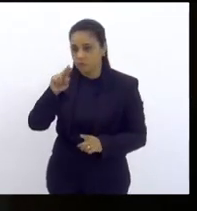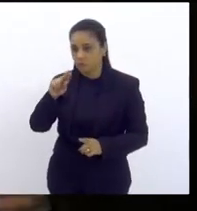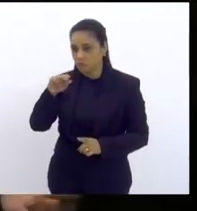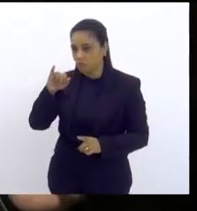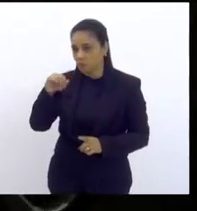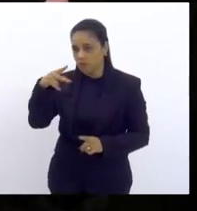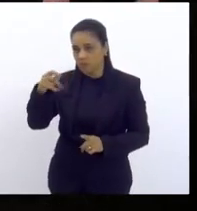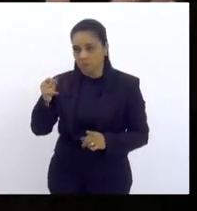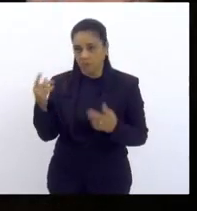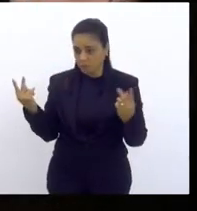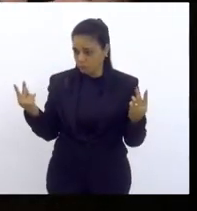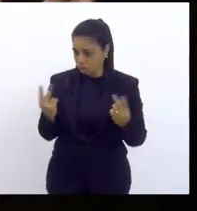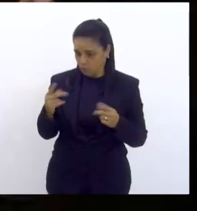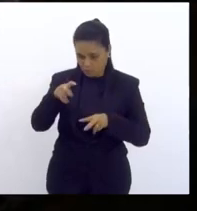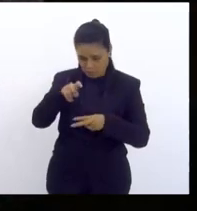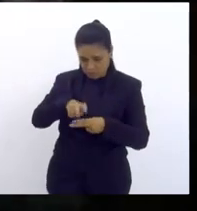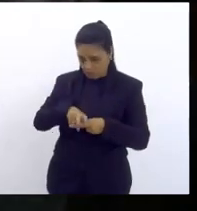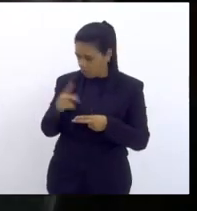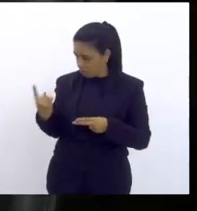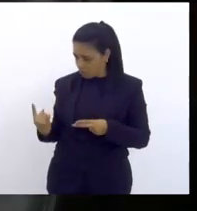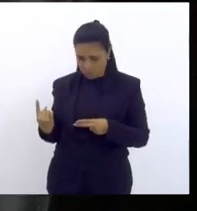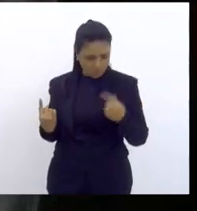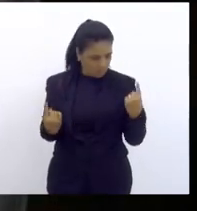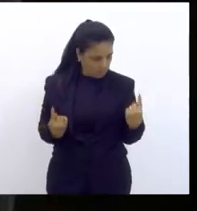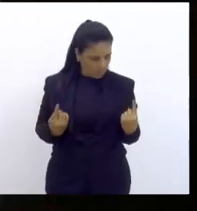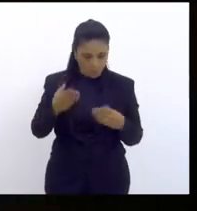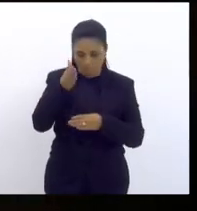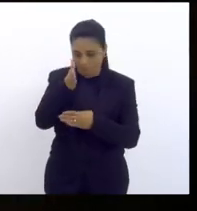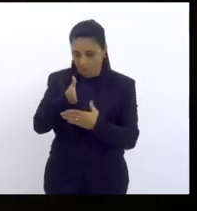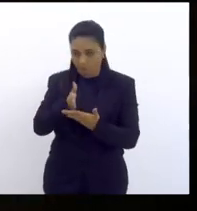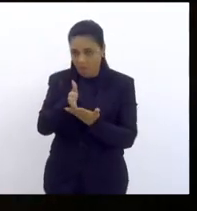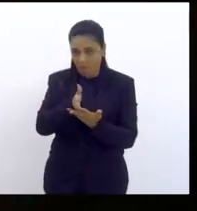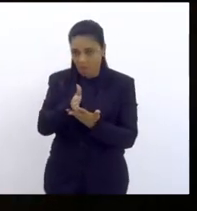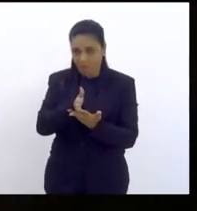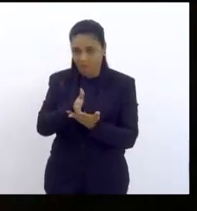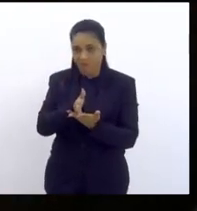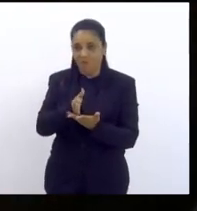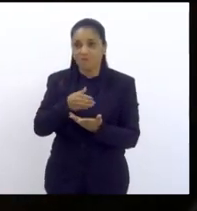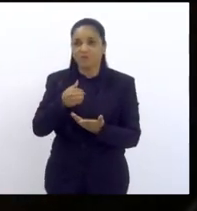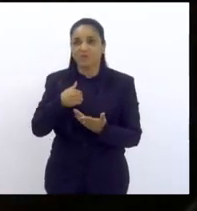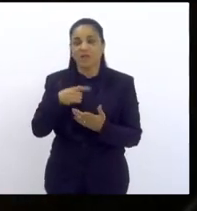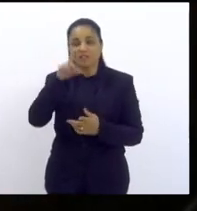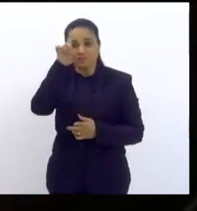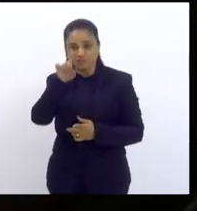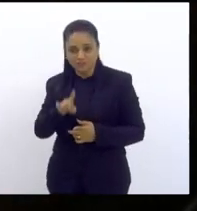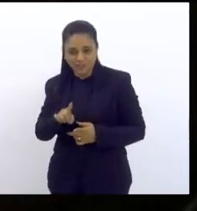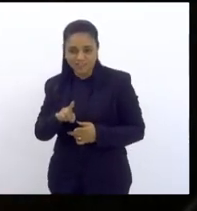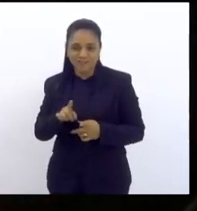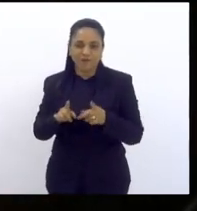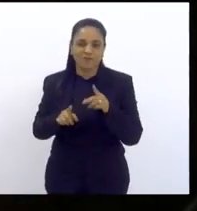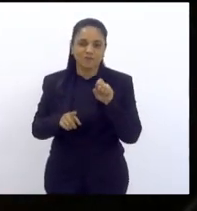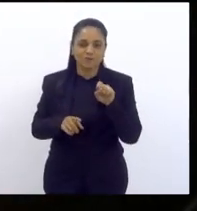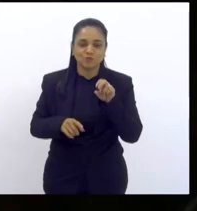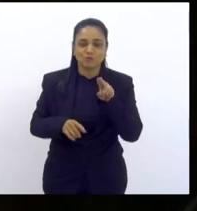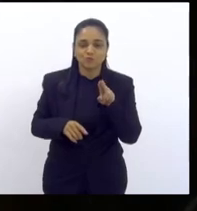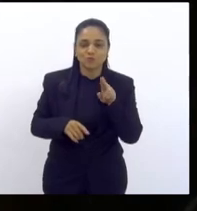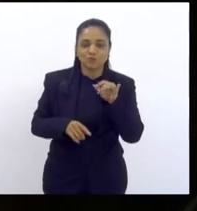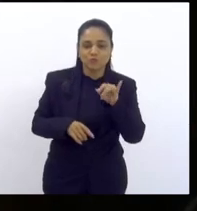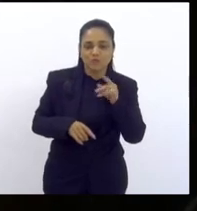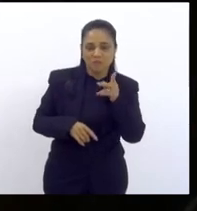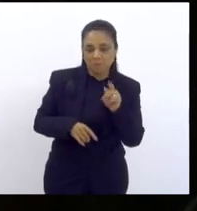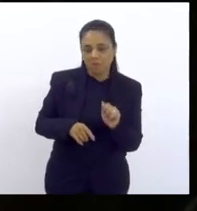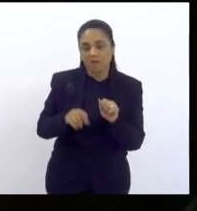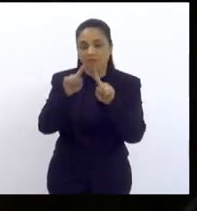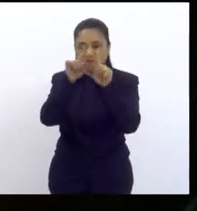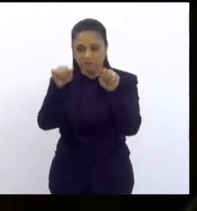o destino me colocou entre os dois aqui de forma que não só a direção da suipa mas também aos funcionários da construipa